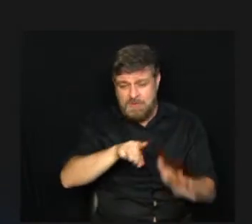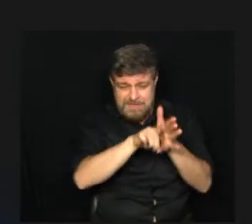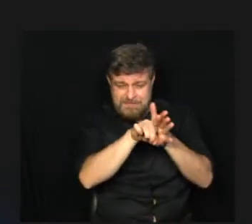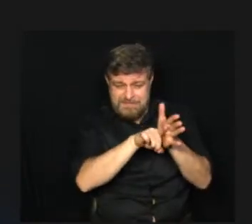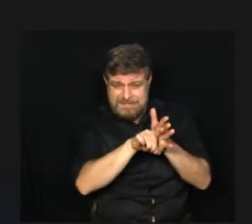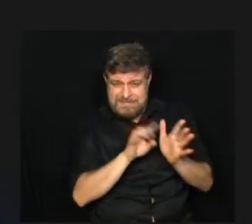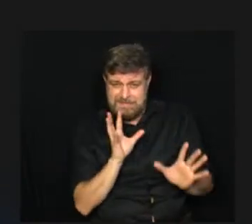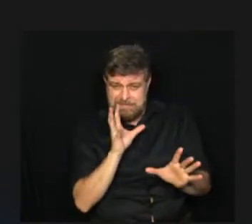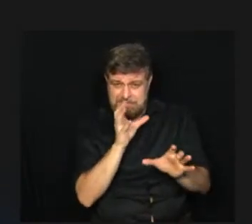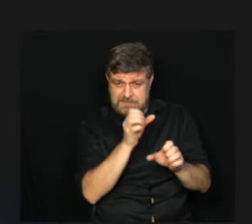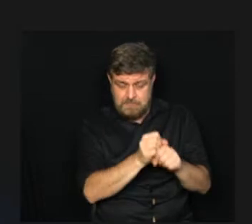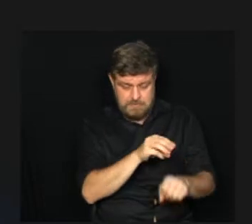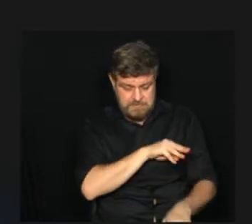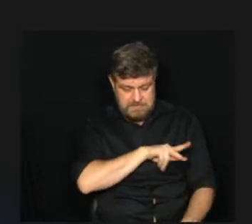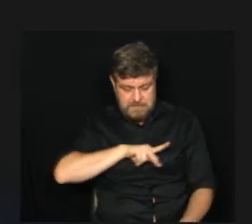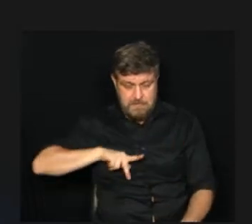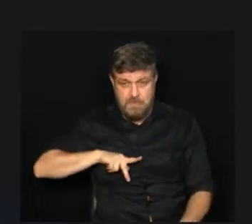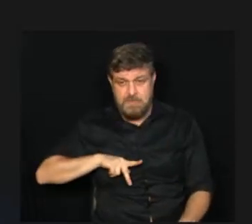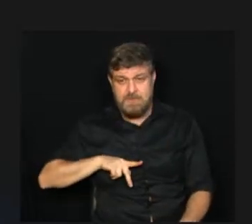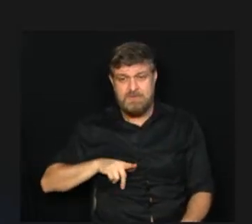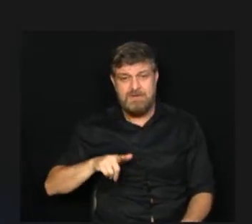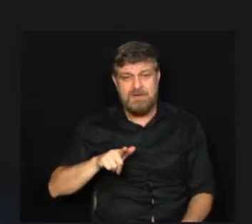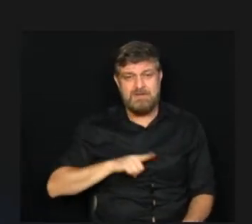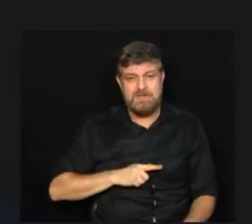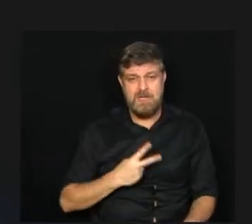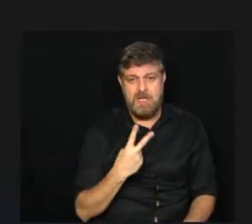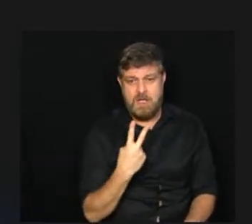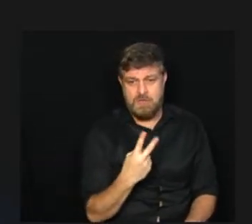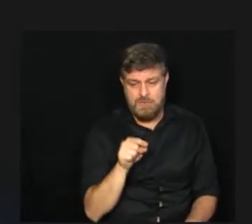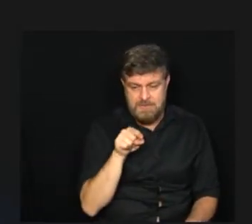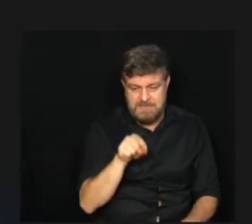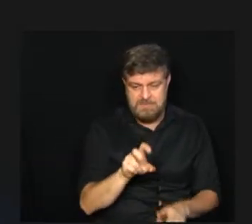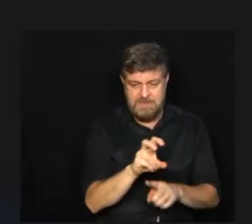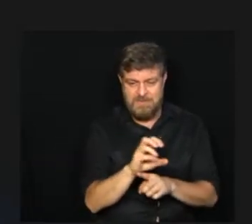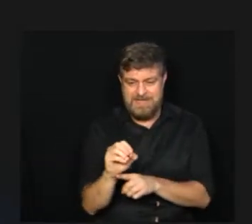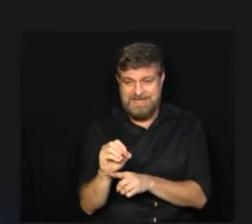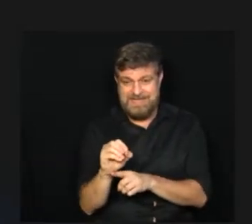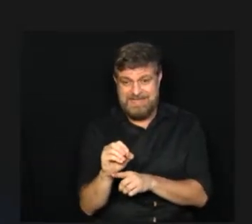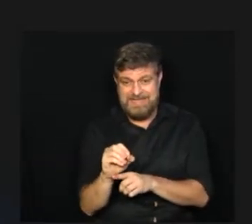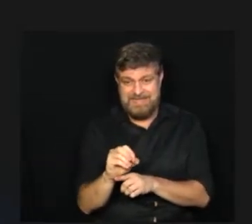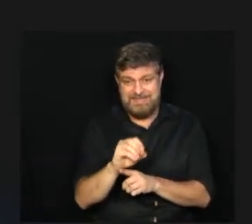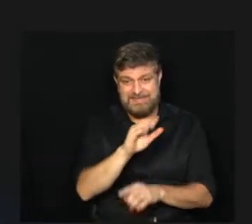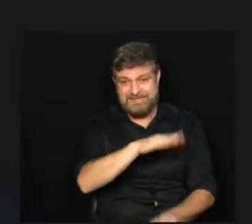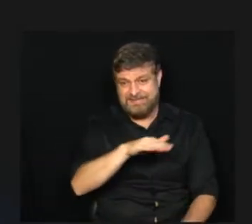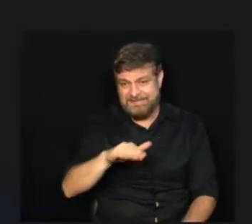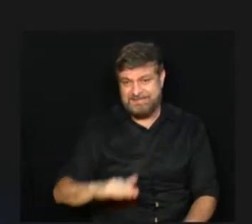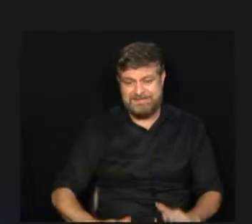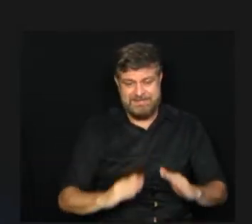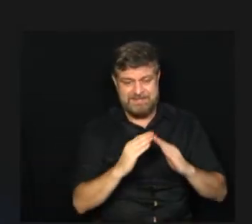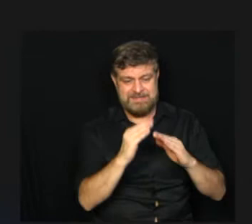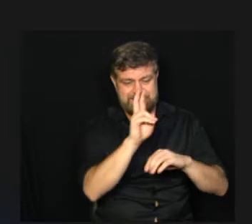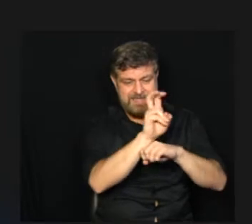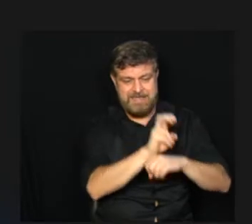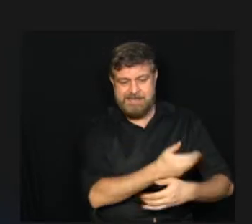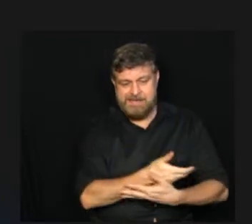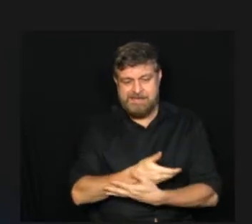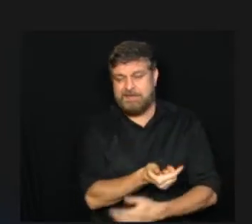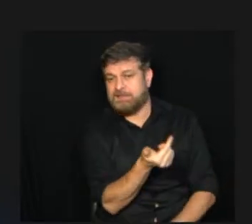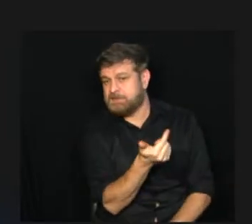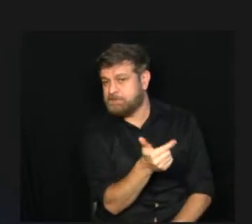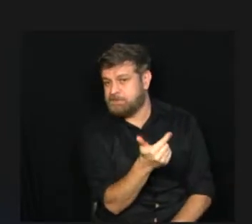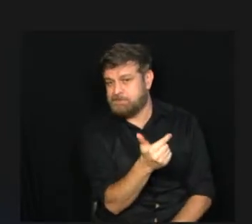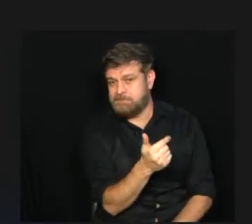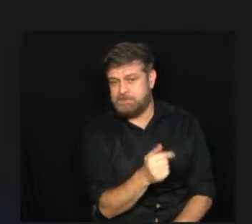feito pelo Ministério Público são 2.500 crianças fora da creche. Isso nos diz muito